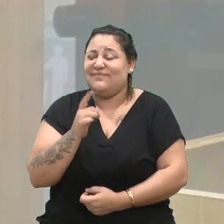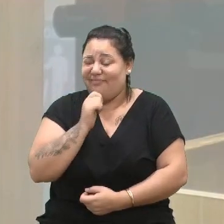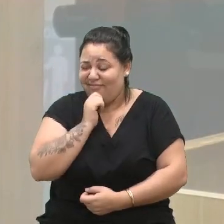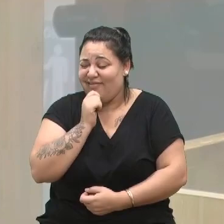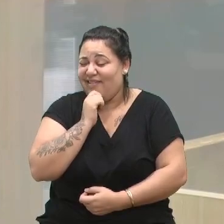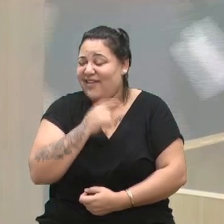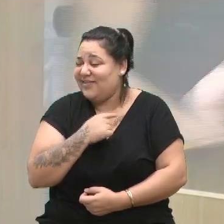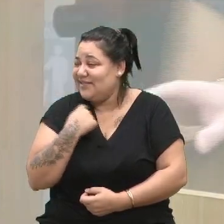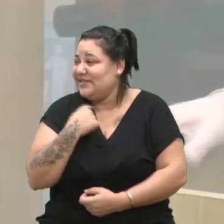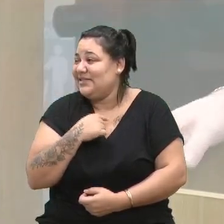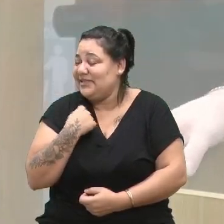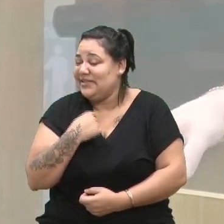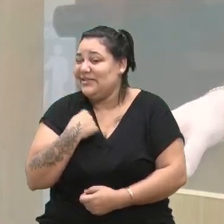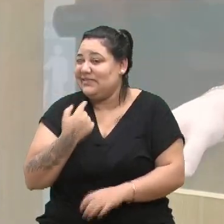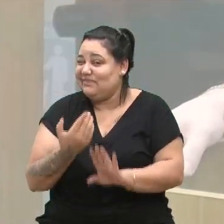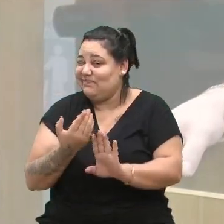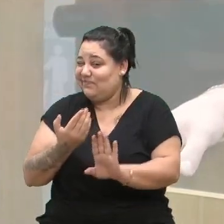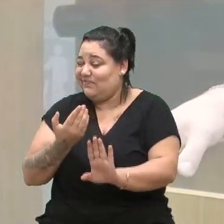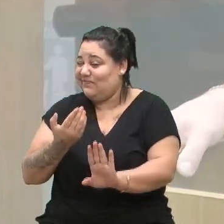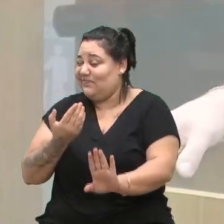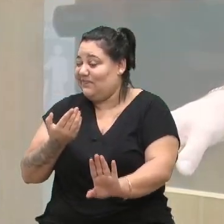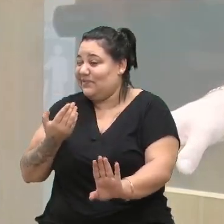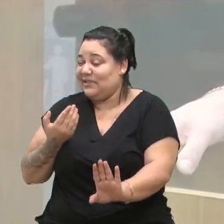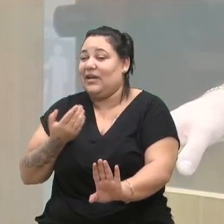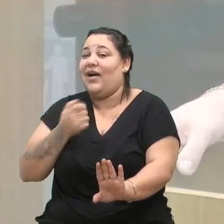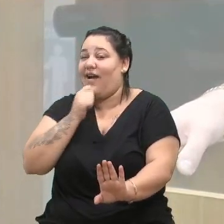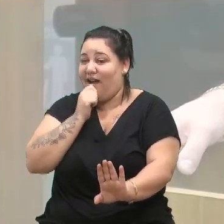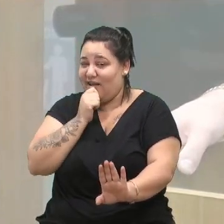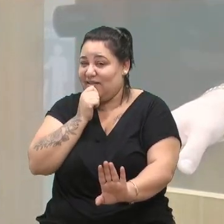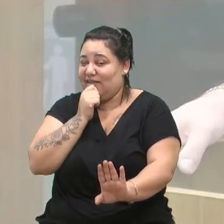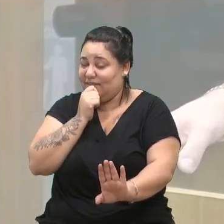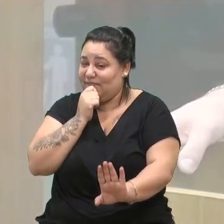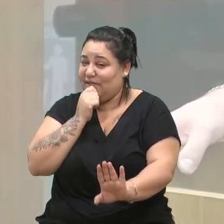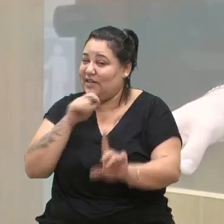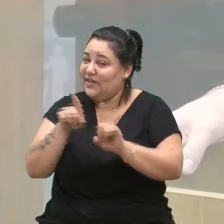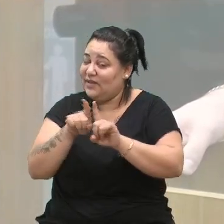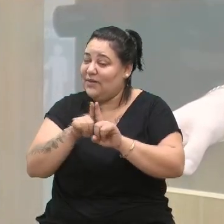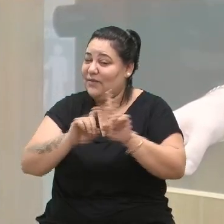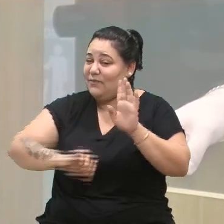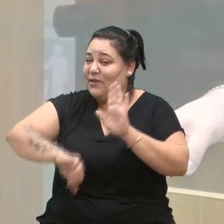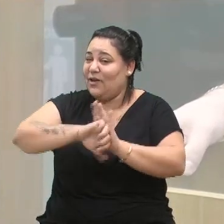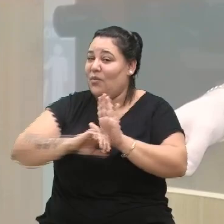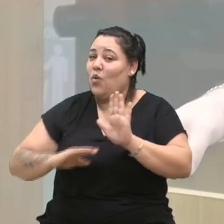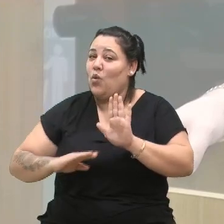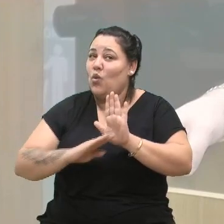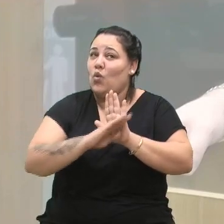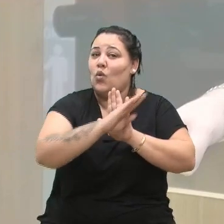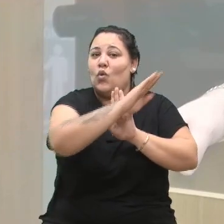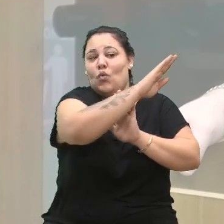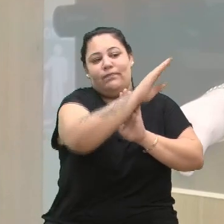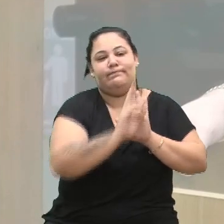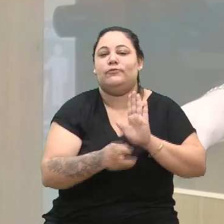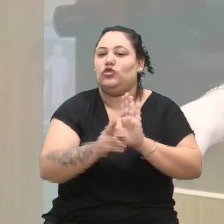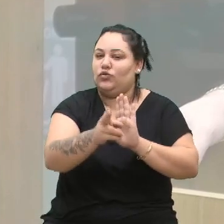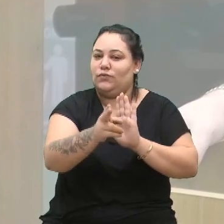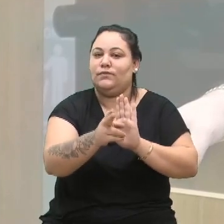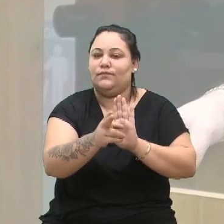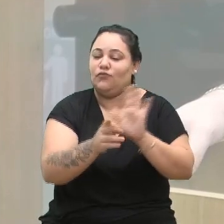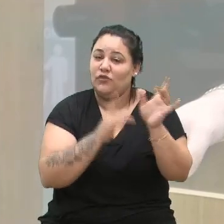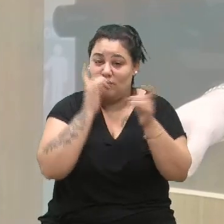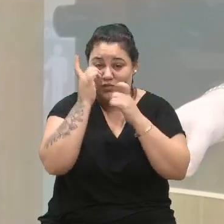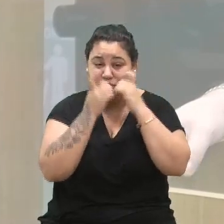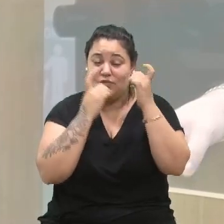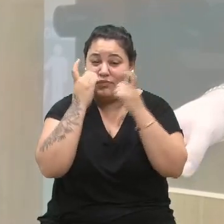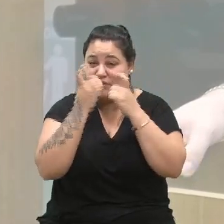mas muito atrás. E querendo ou não querendo, os índices criminais aumentando cada vez mais. E isso é uma